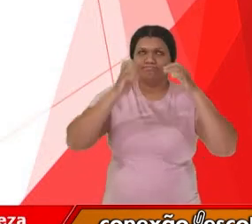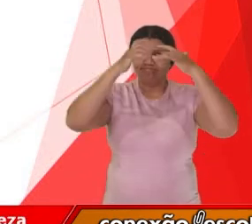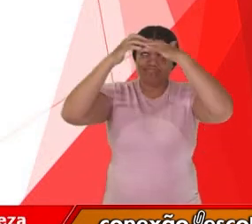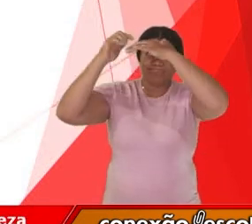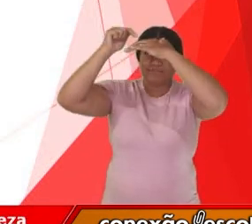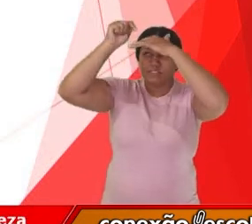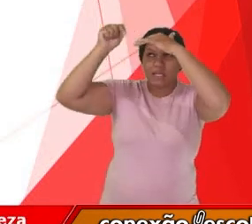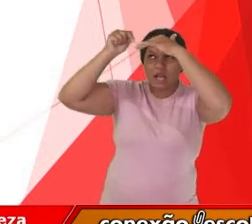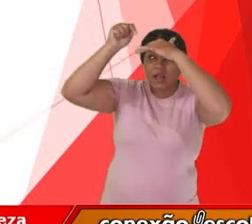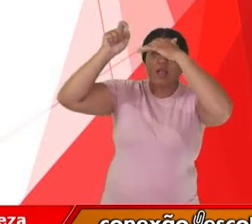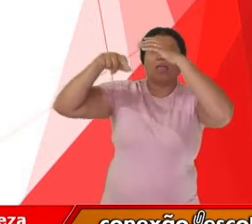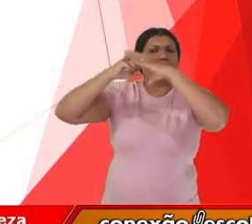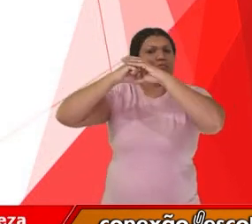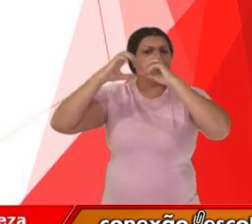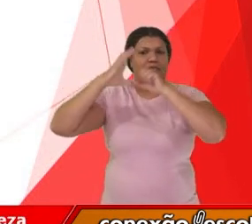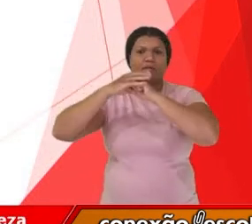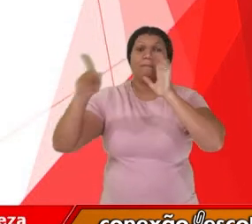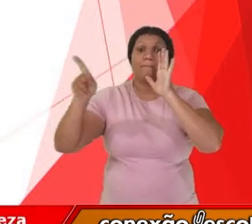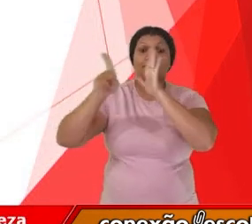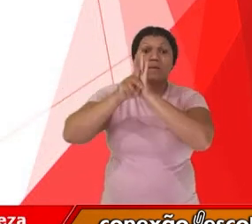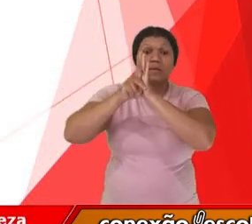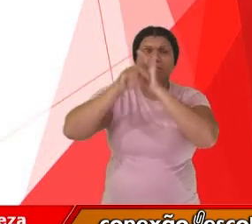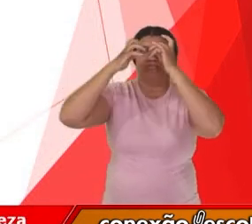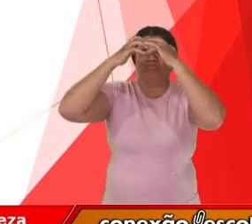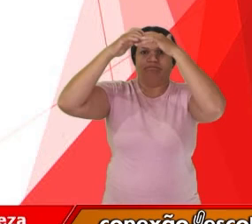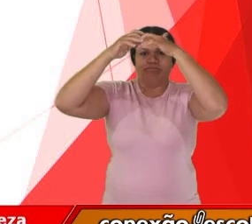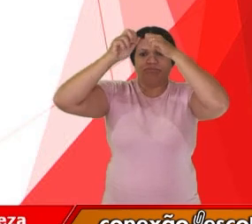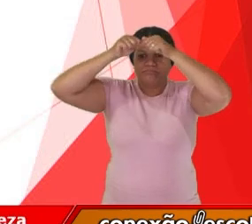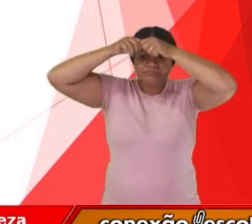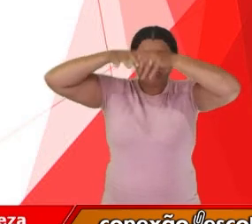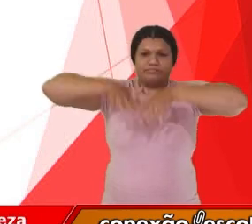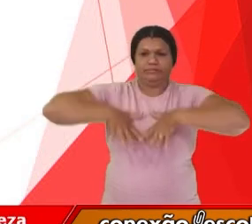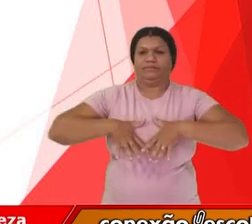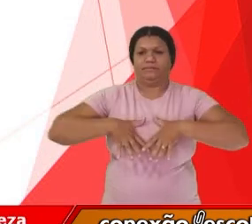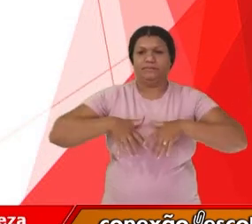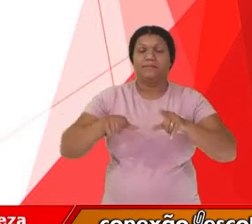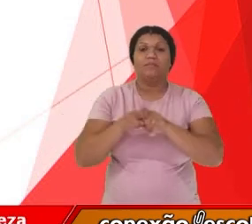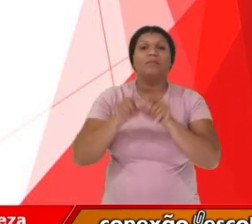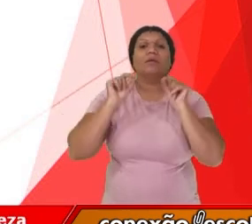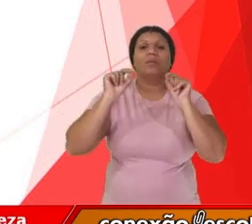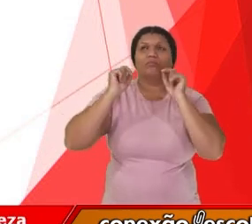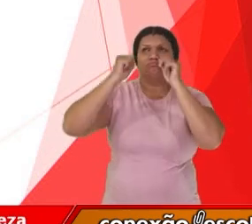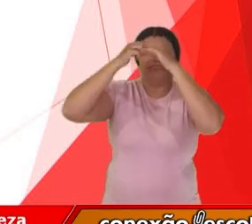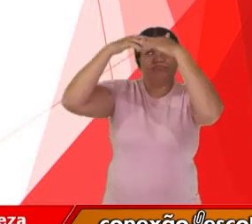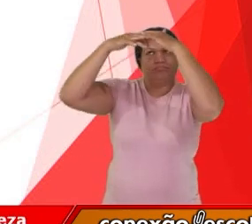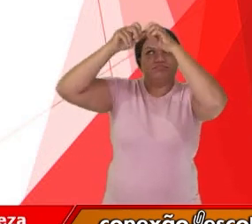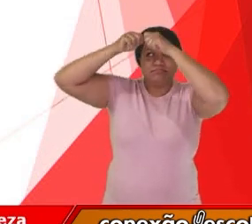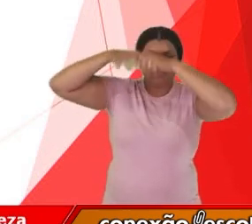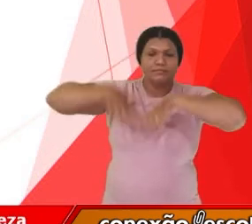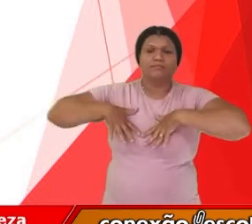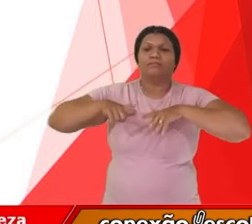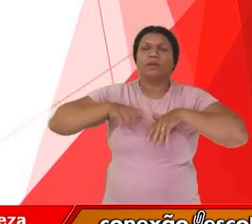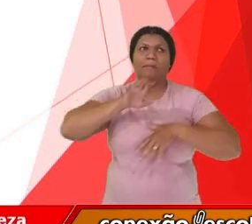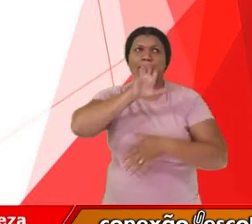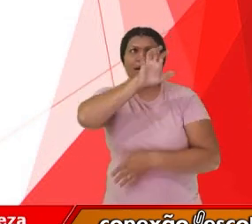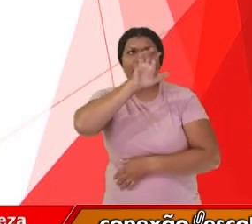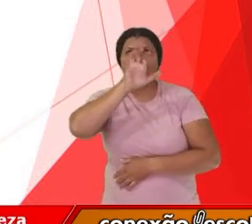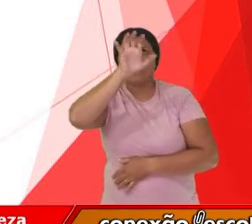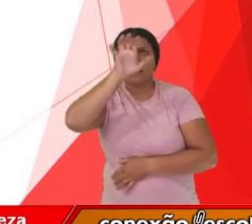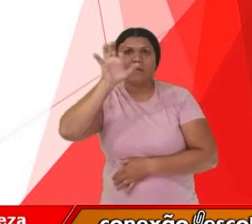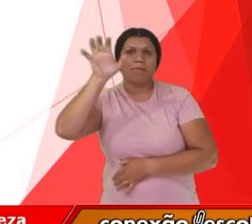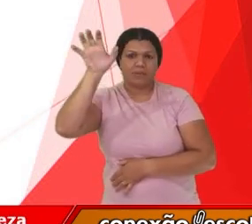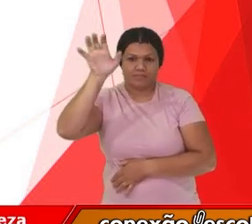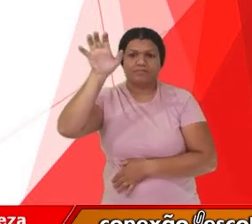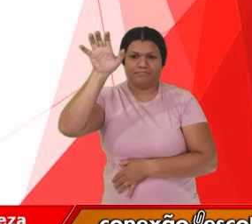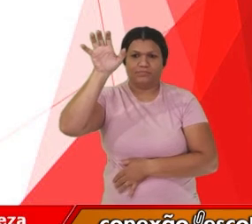sistema nervoso. Estudamos também que o sistema nervoso é dividido em regiões e que essas regiões